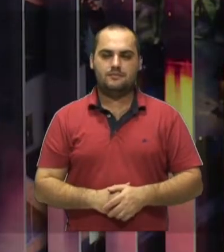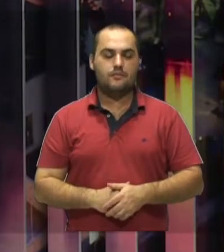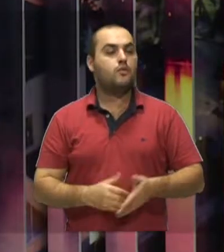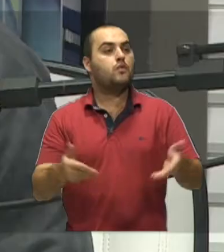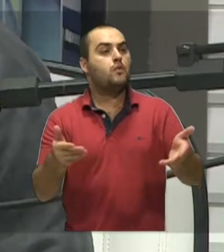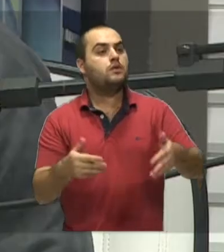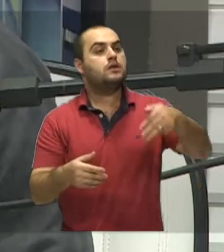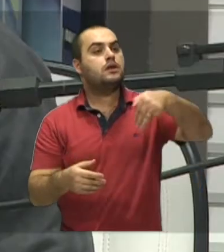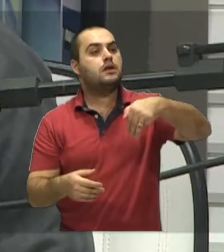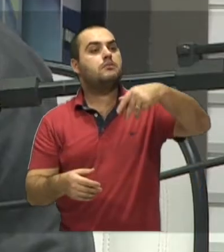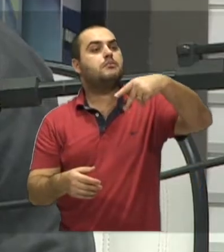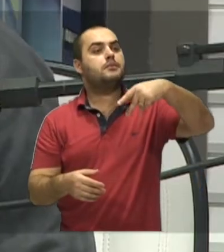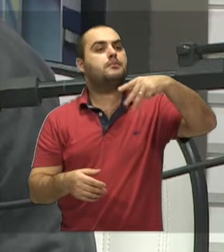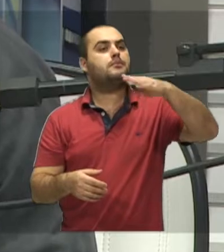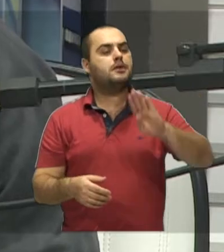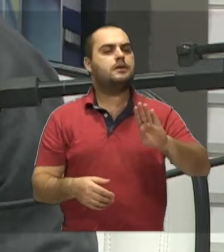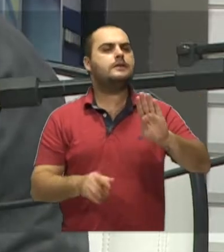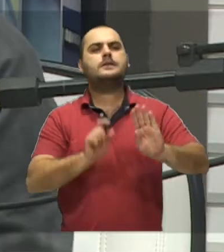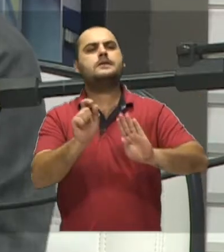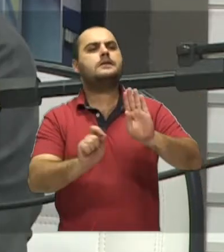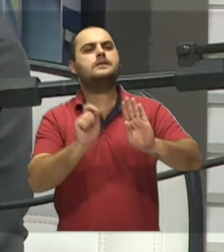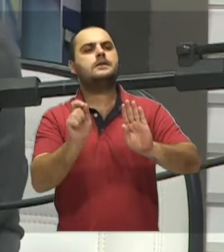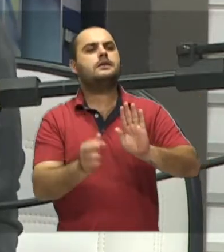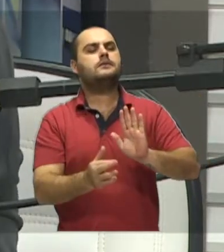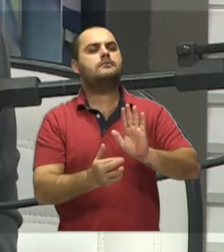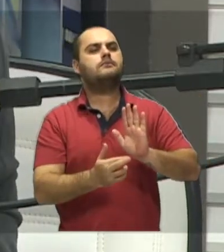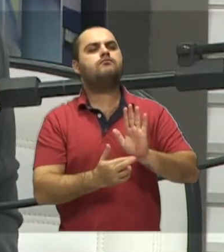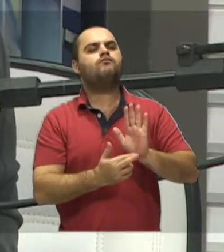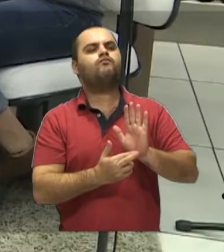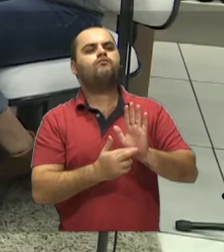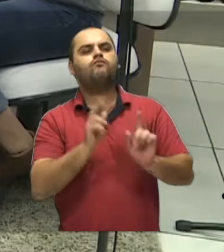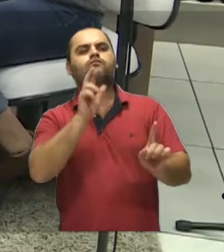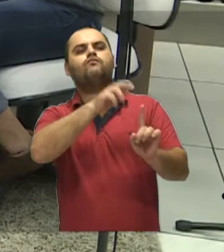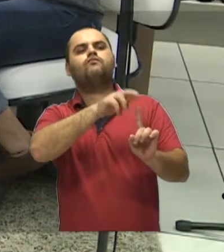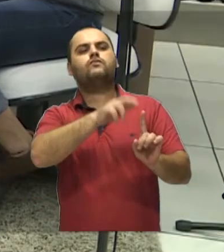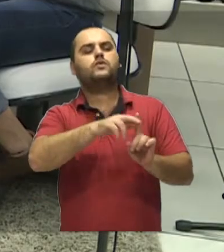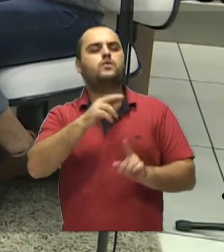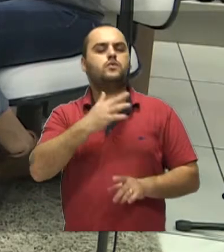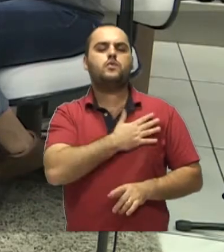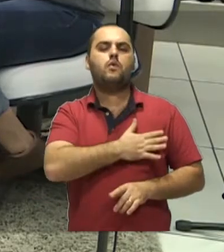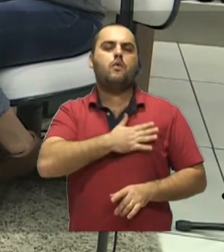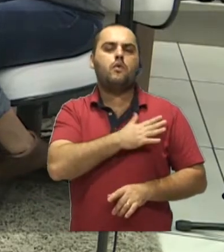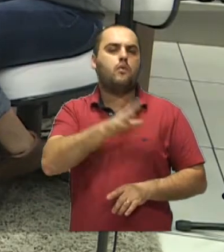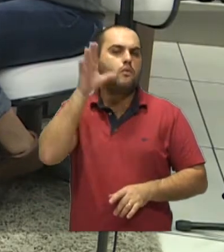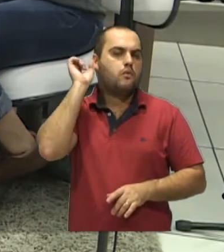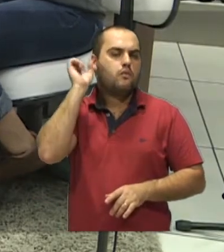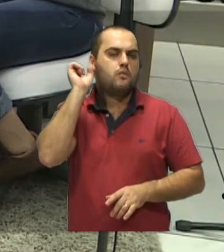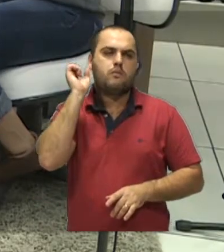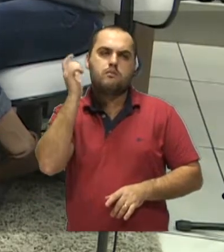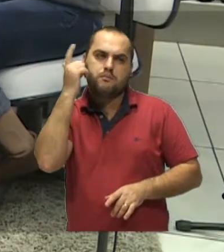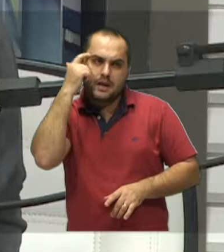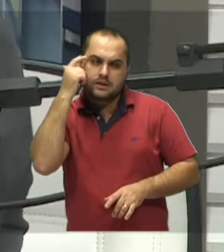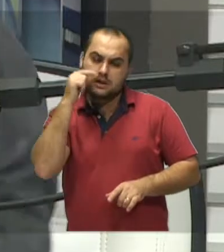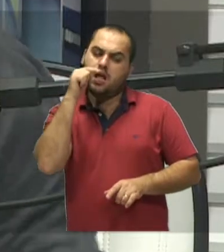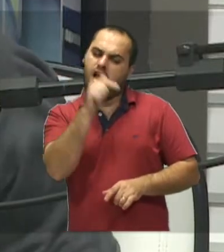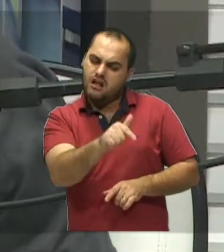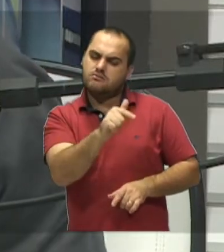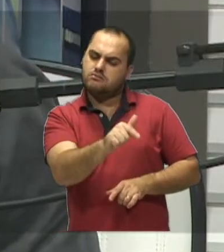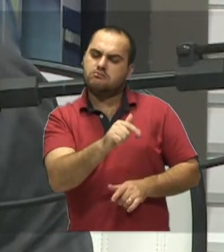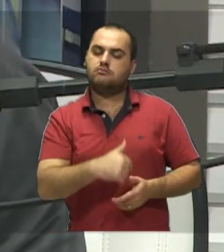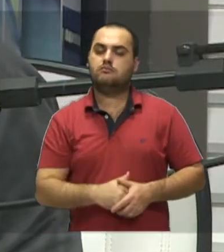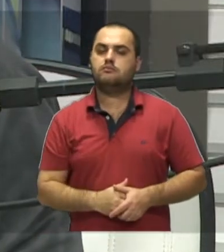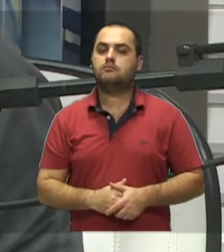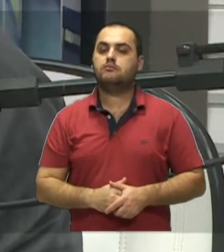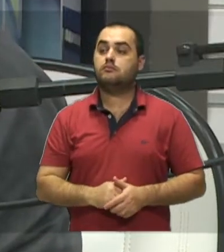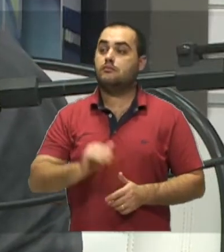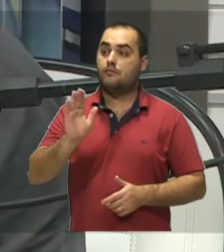brasileira, quem são as suas referências? O que você gosta de ouvir, puxa pra... Não, vou pegar um pouquinho disso. Olha, atualmente